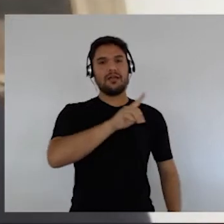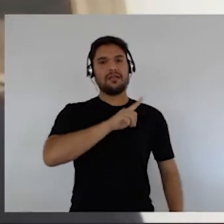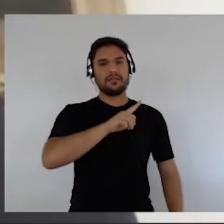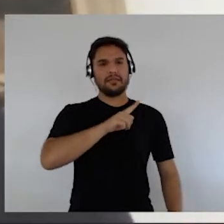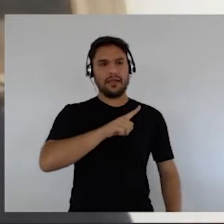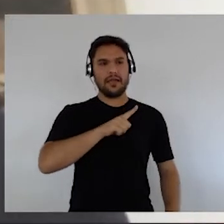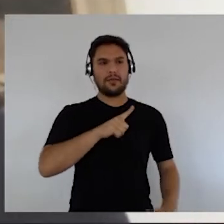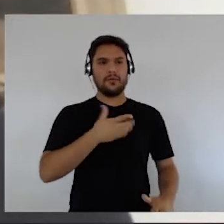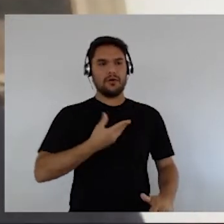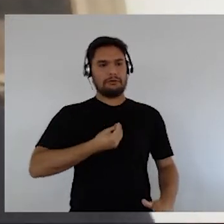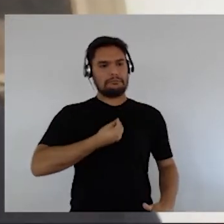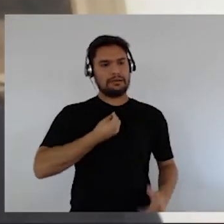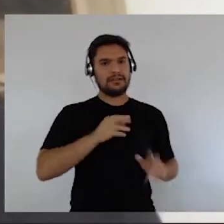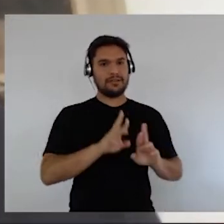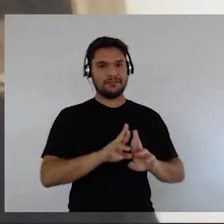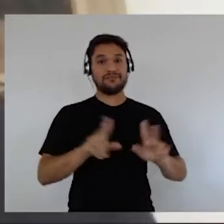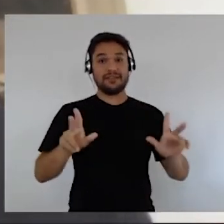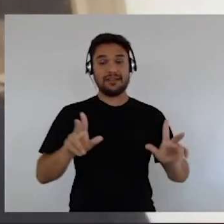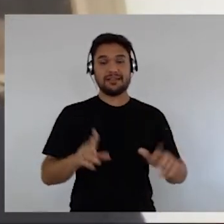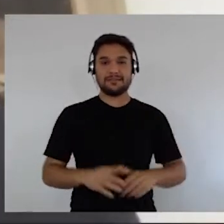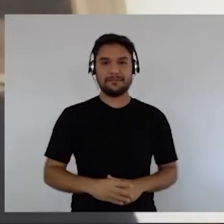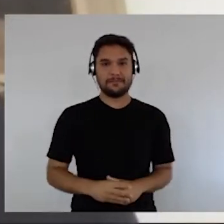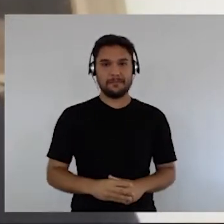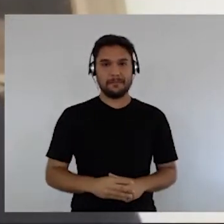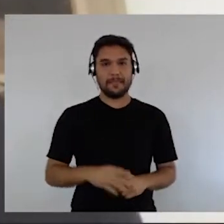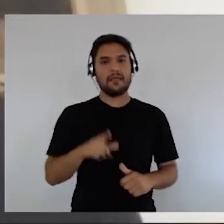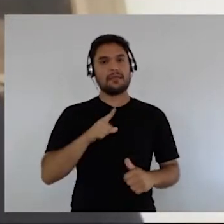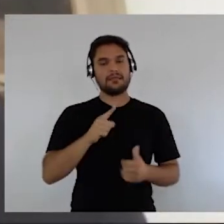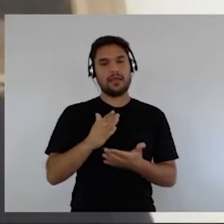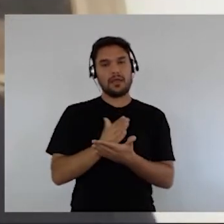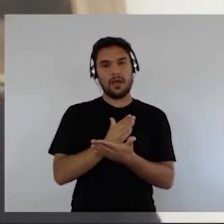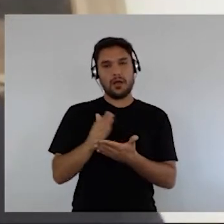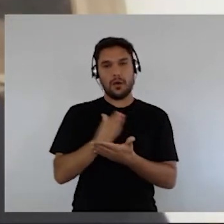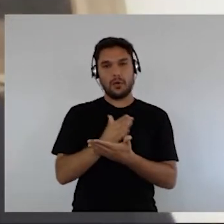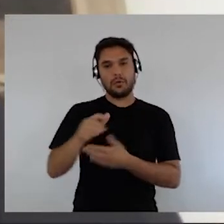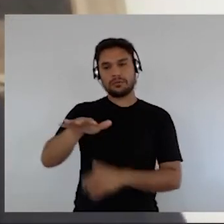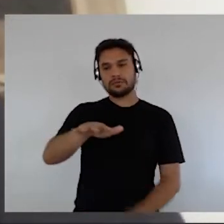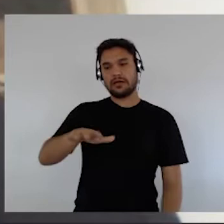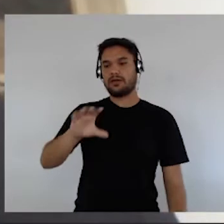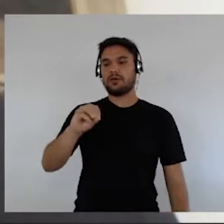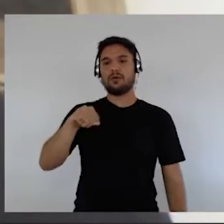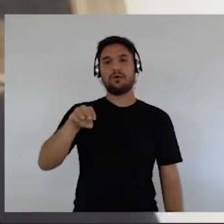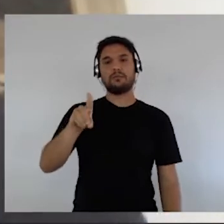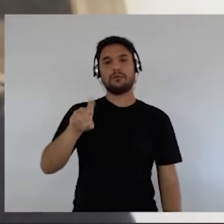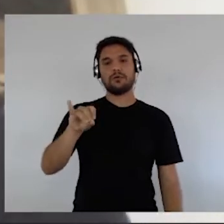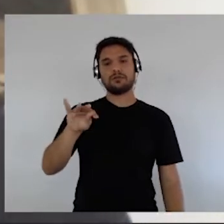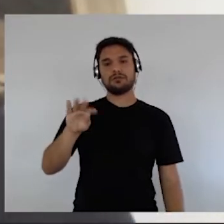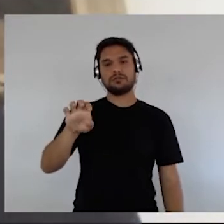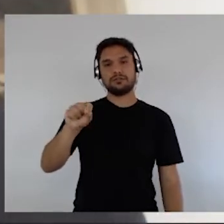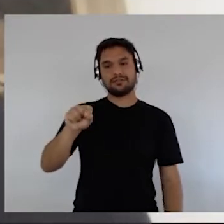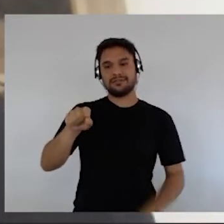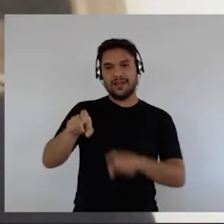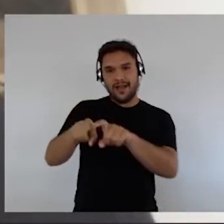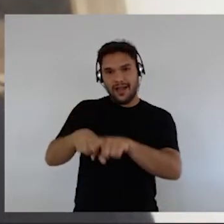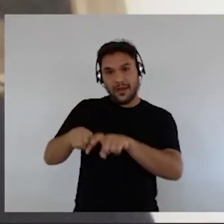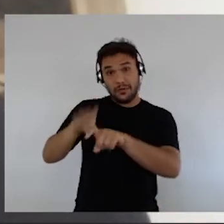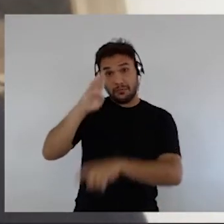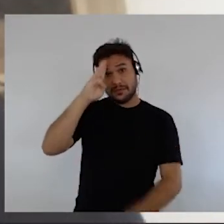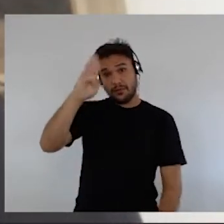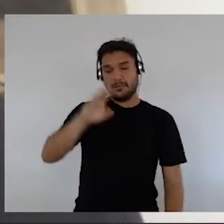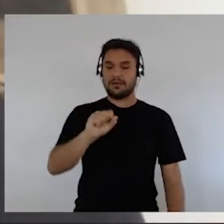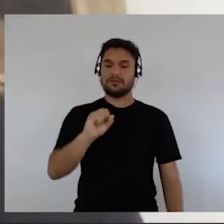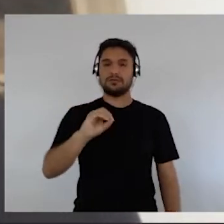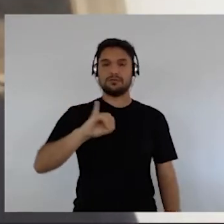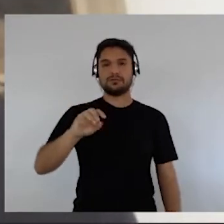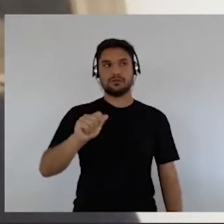realidades absolutamente diferentes. Há segmentos como o setor de commodities agrícolas, especialmente soja